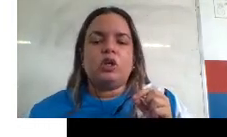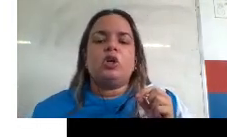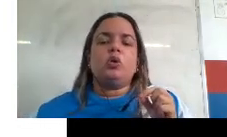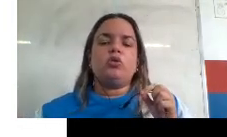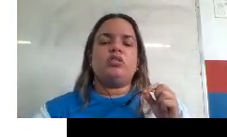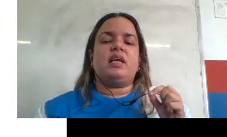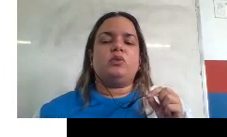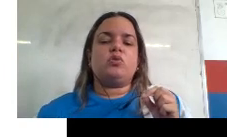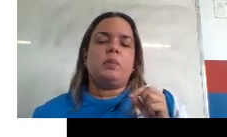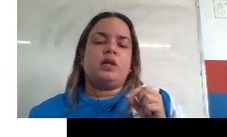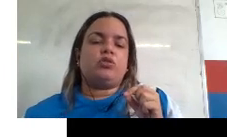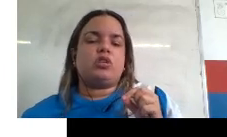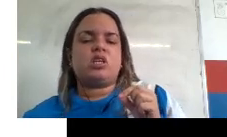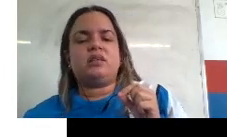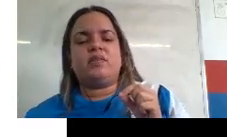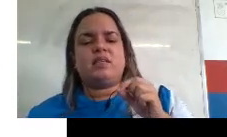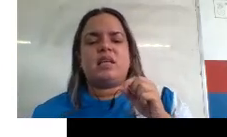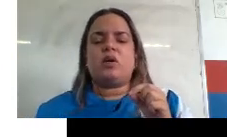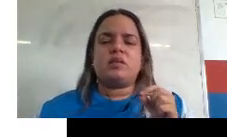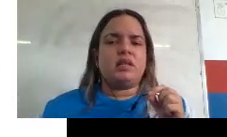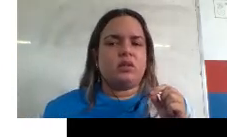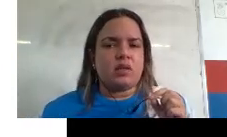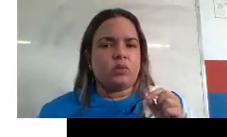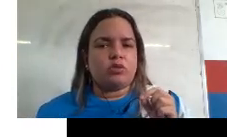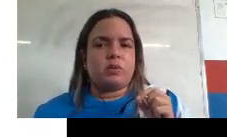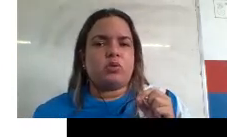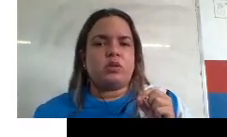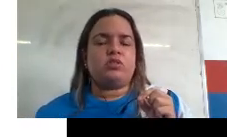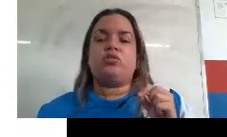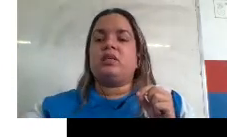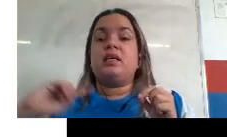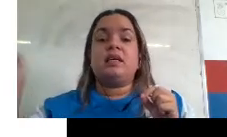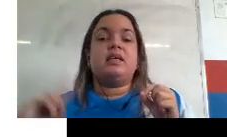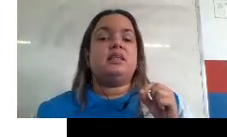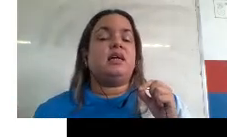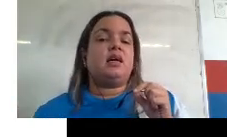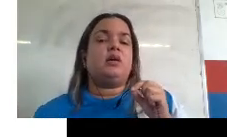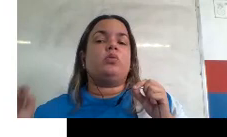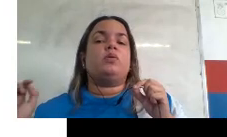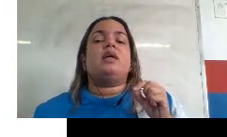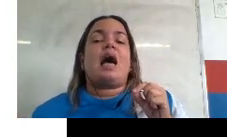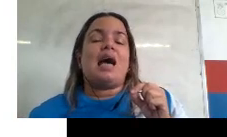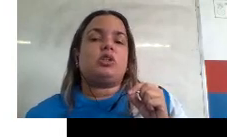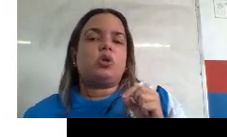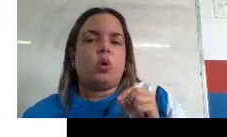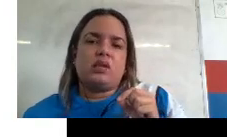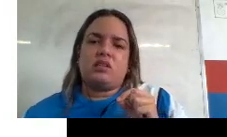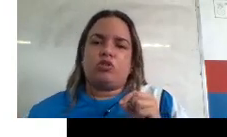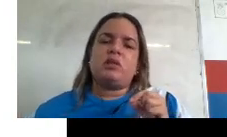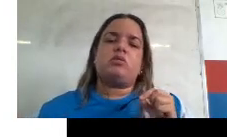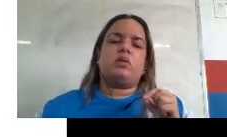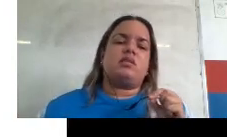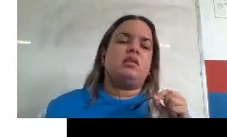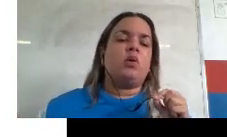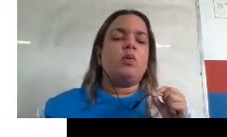também. Os direitos humanos só devem ser concedidos a algumas pessoas? Não, a todas